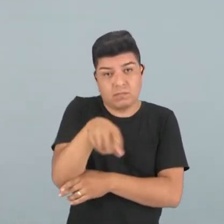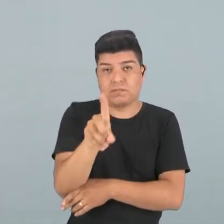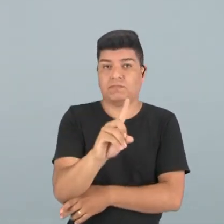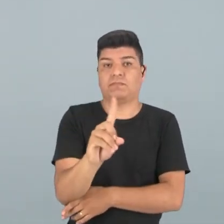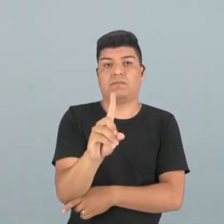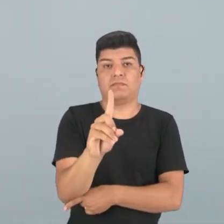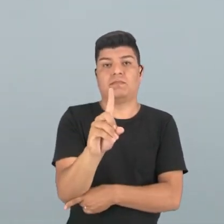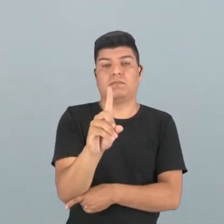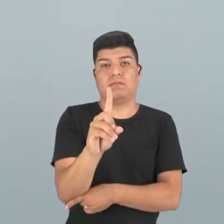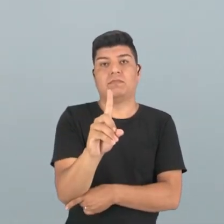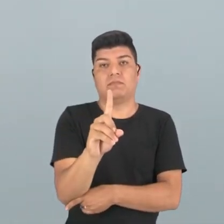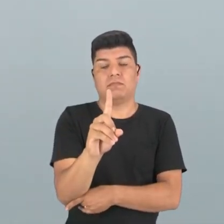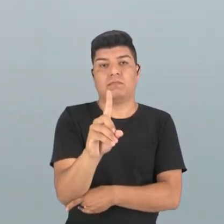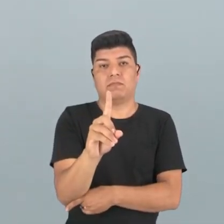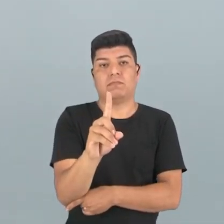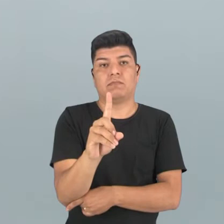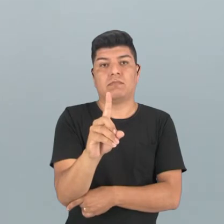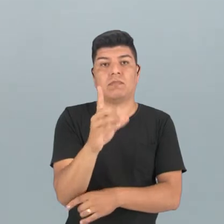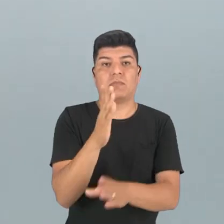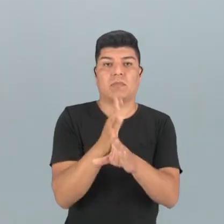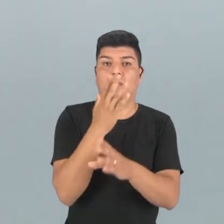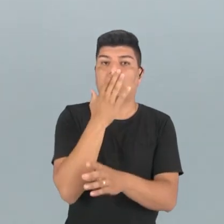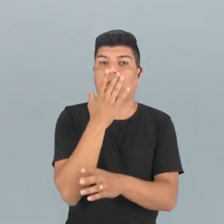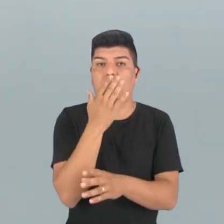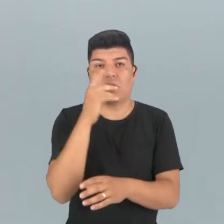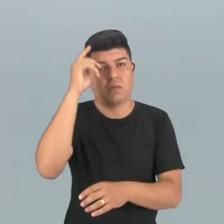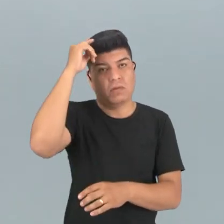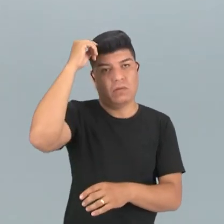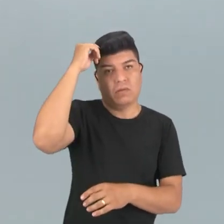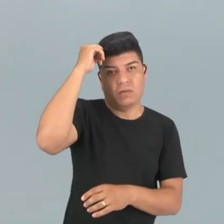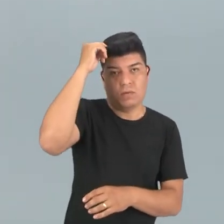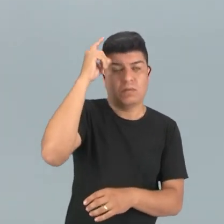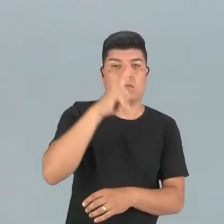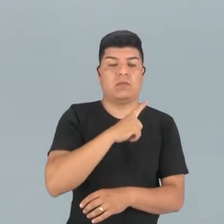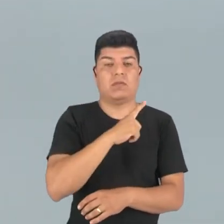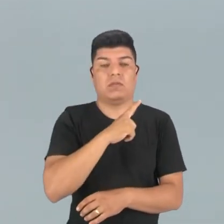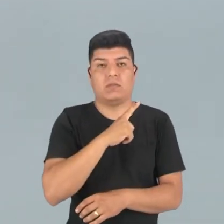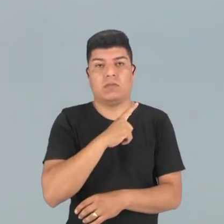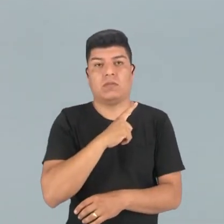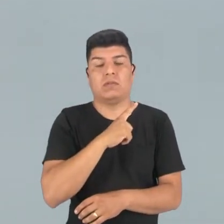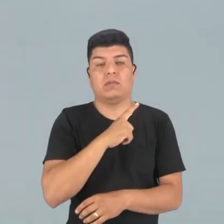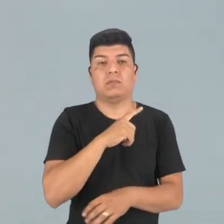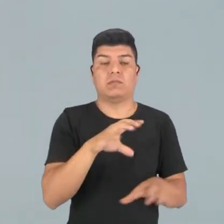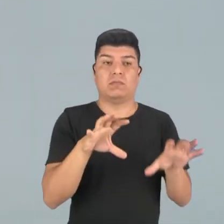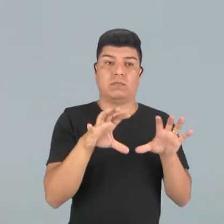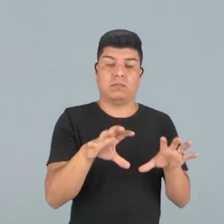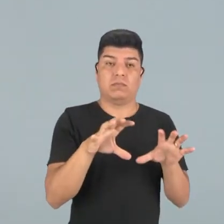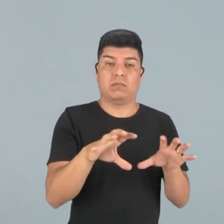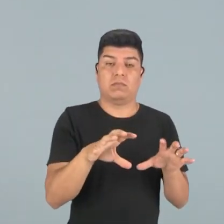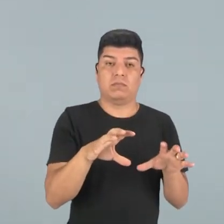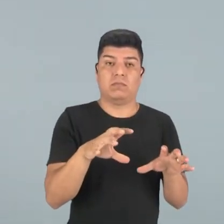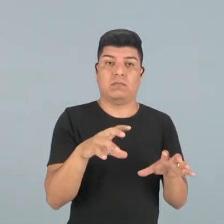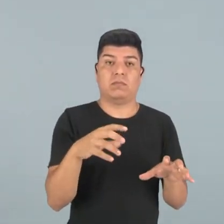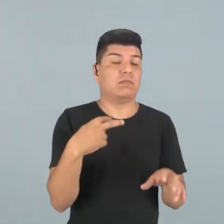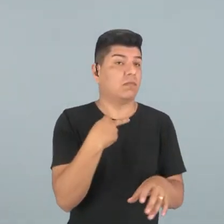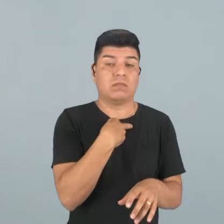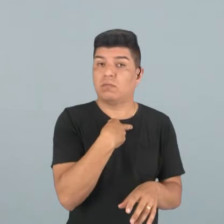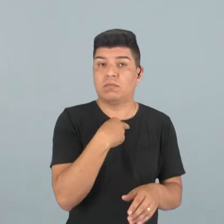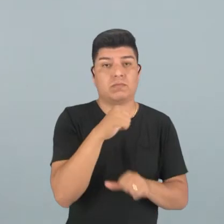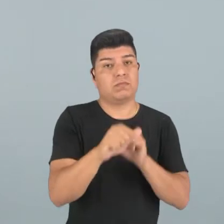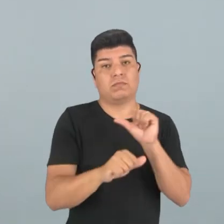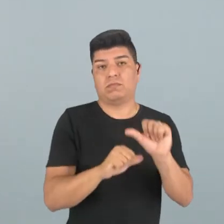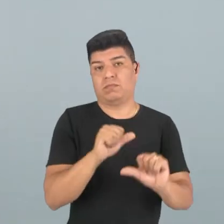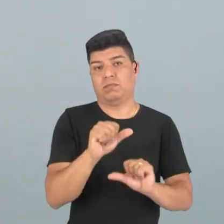né? Envergonharmos da cor que temos, do cabelo que temos, né? Então, é uma coisa que nós não podemos